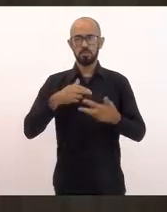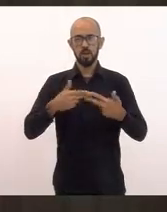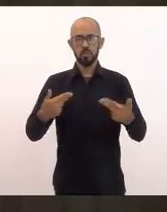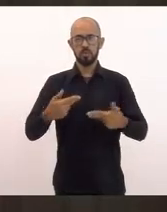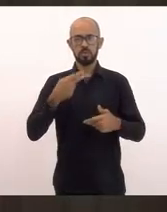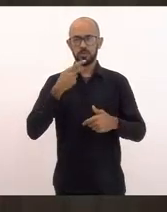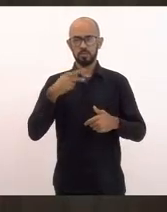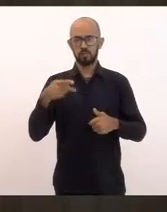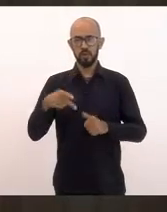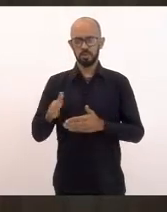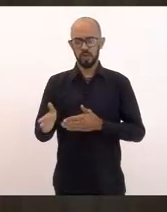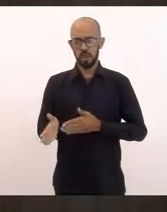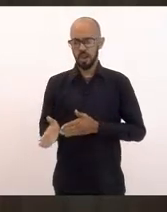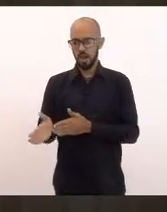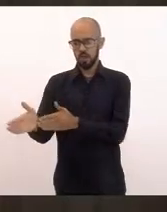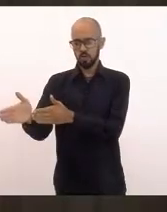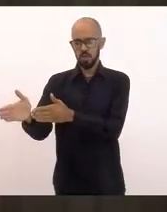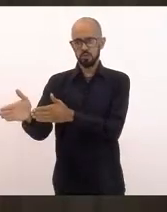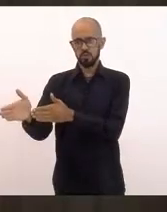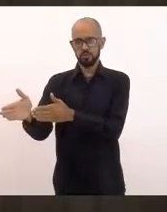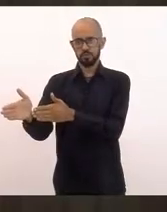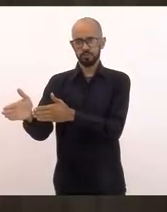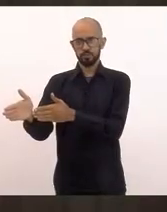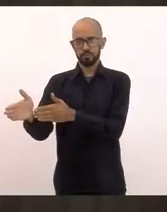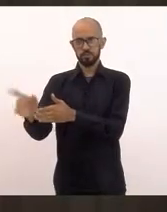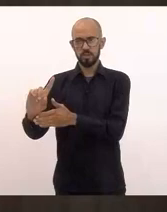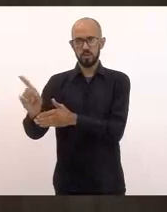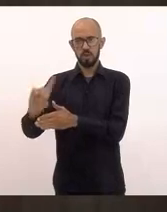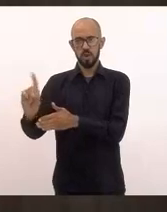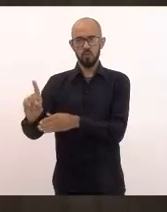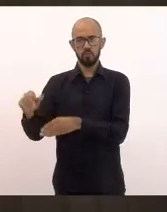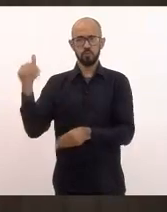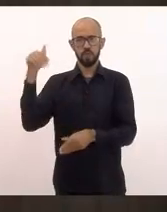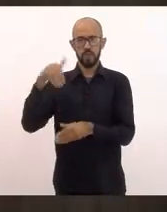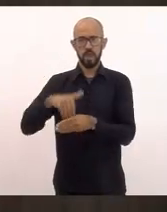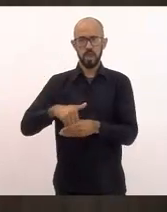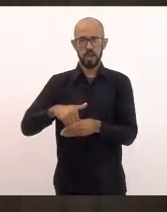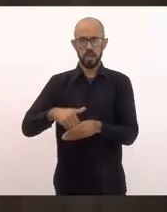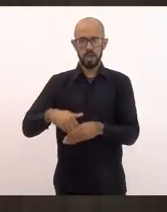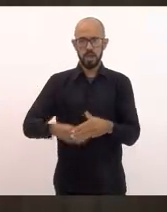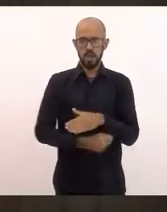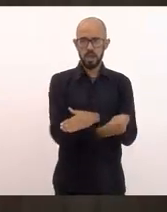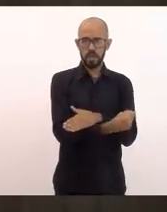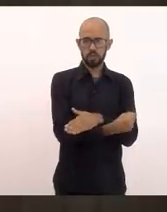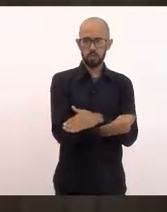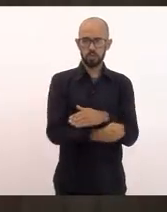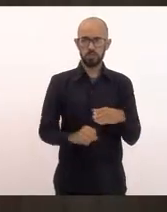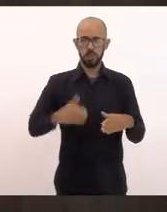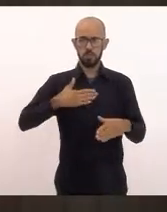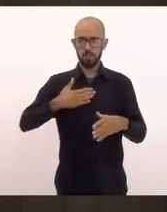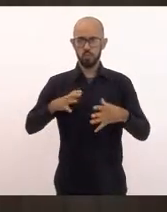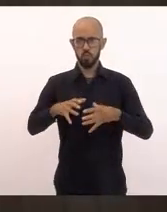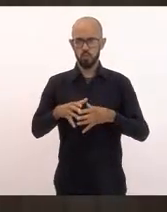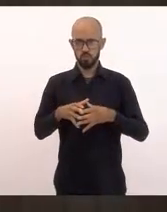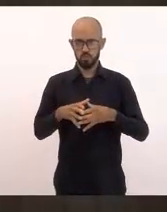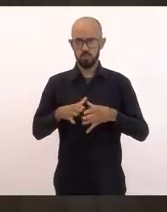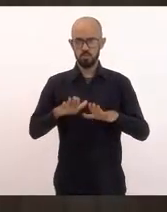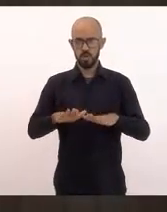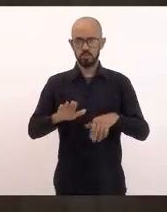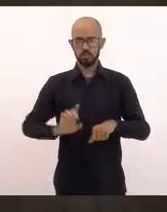lealdade. Apesar de não ter sido eleito pela tropa, mas o momento que Deus me deu a oportunidade de poder estar